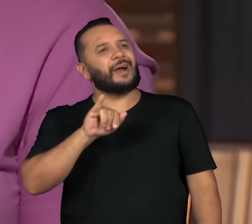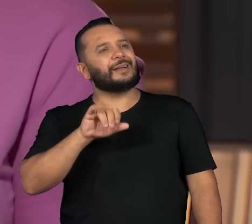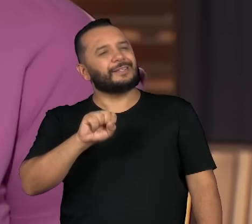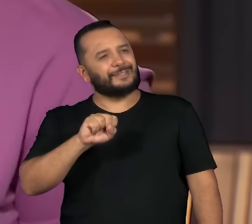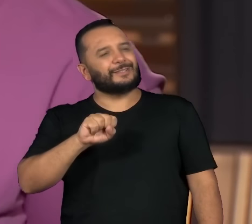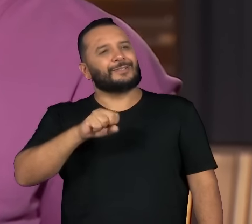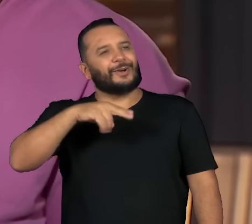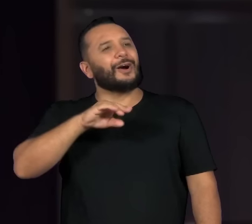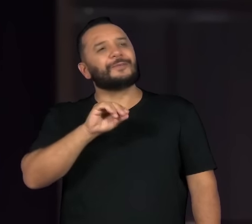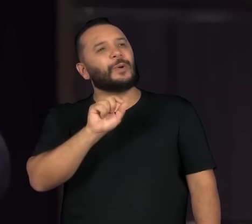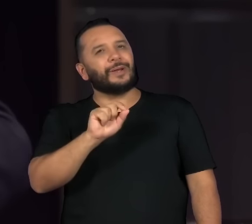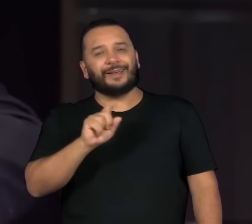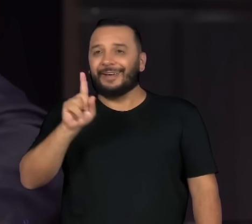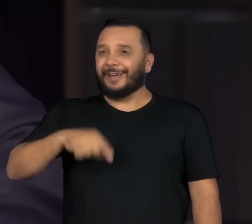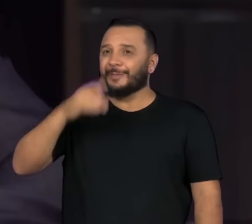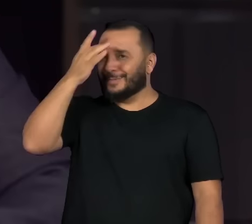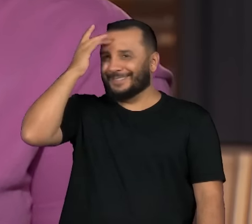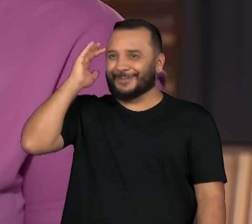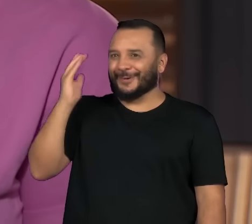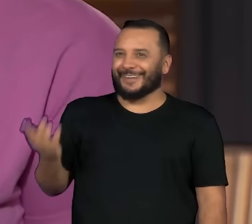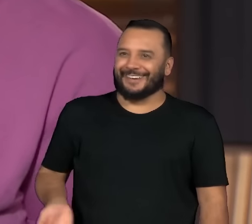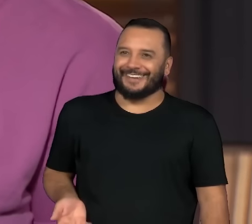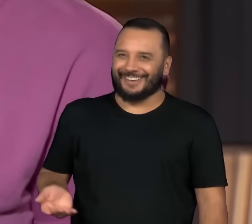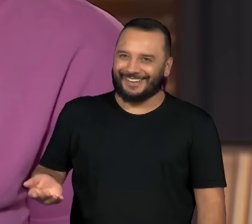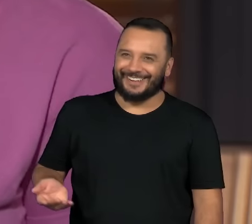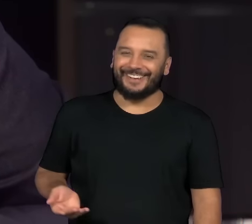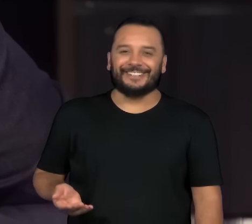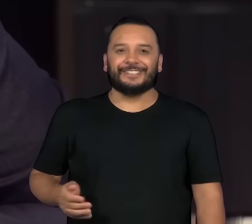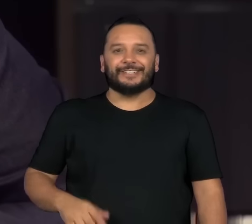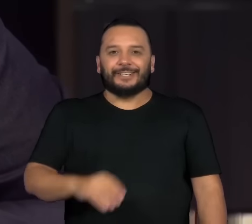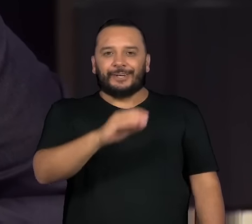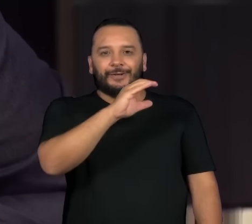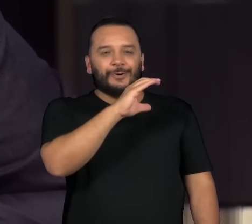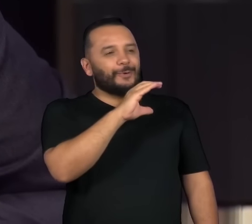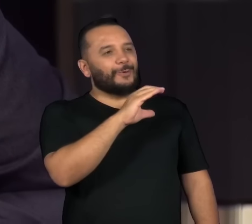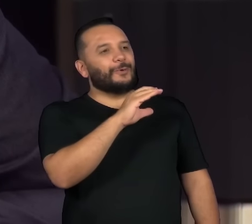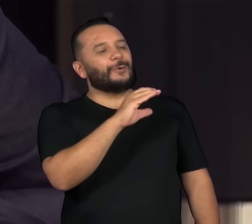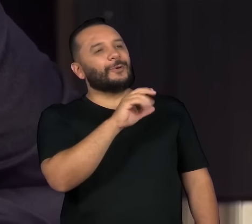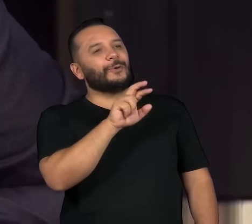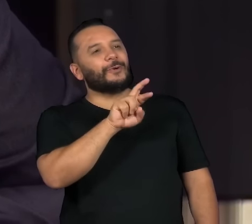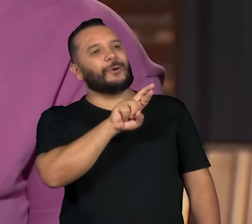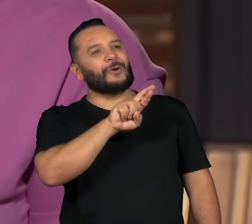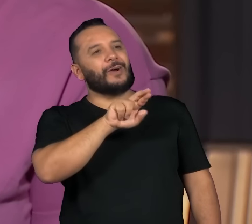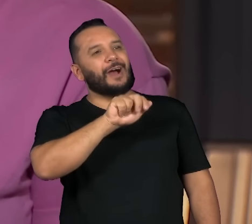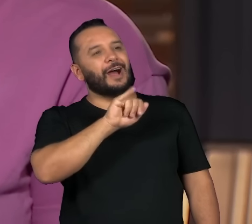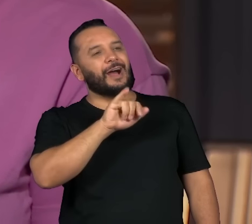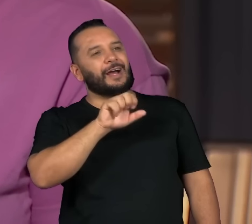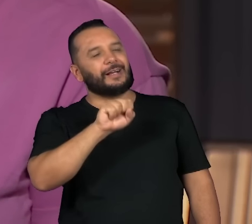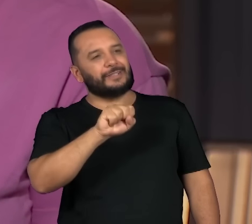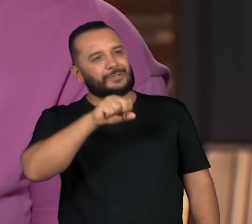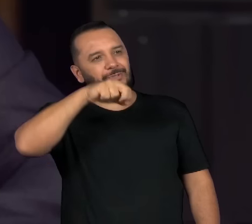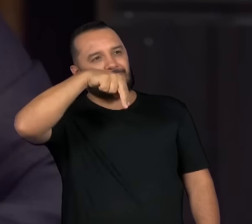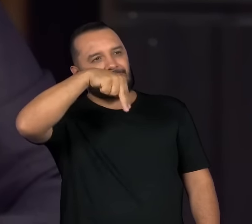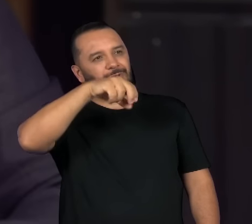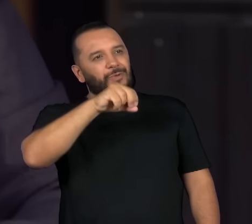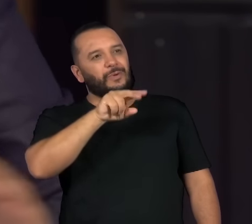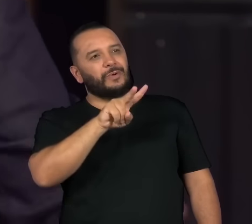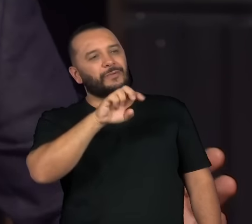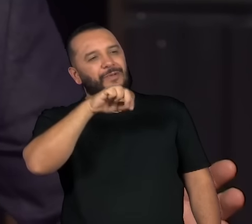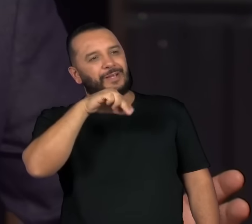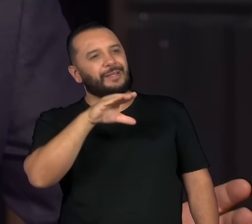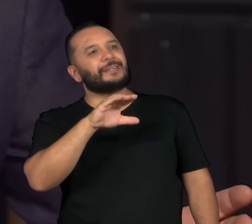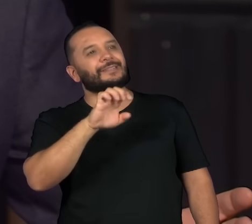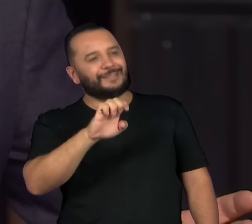Nossa. É Currais Novense. Currais Novenses? Currais Novense. Currais Novenses